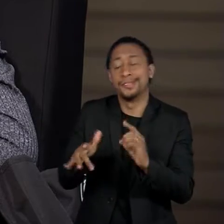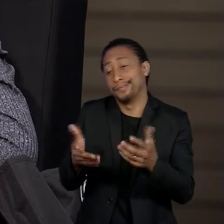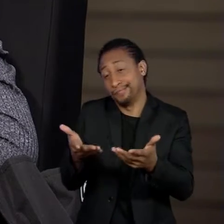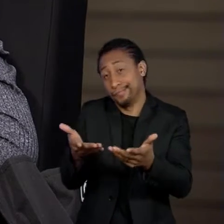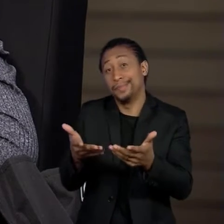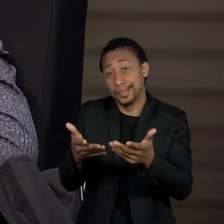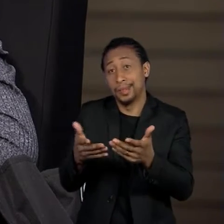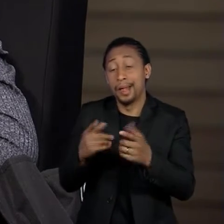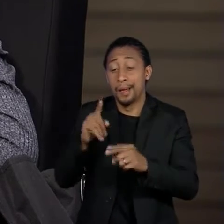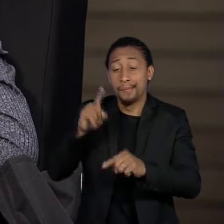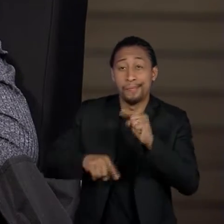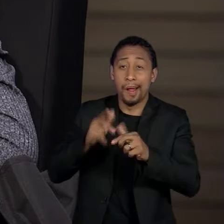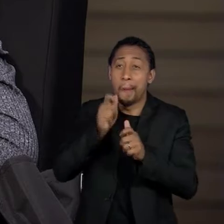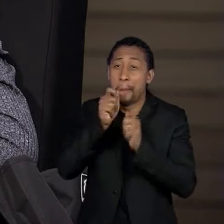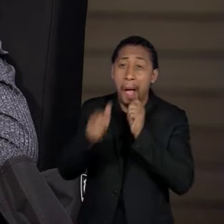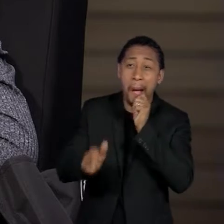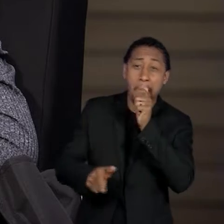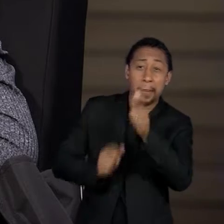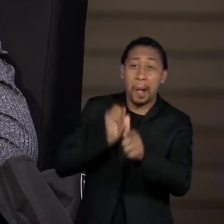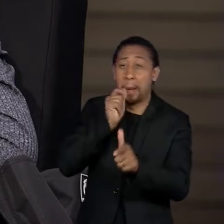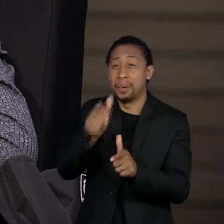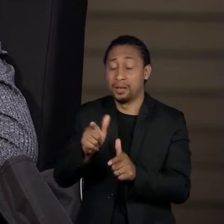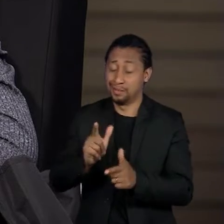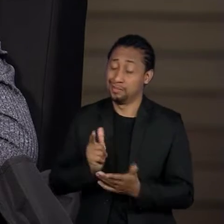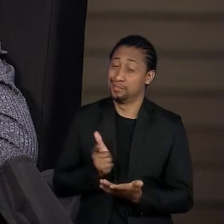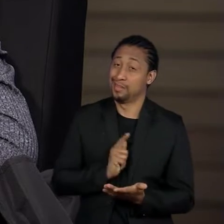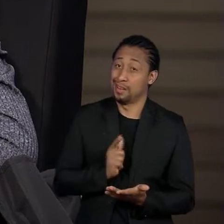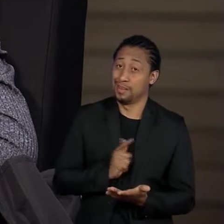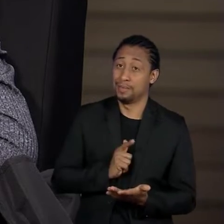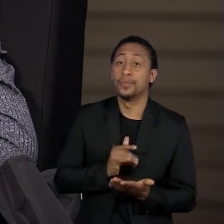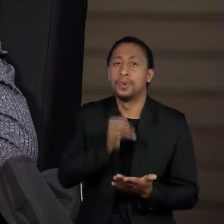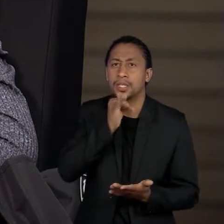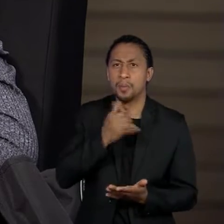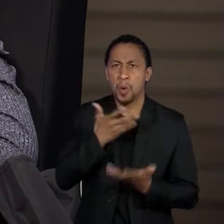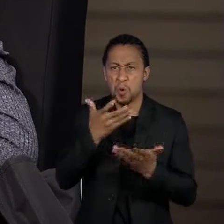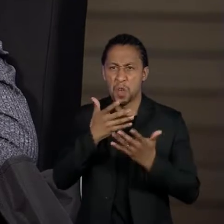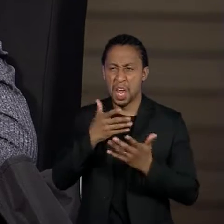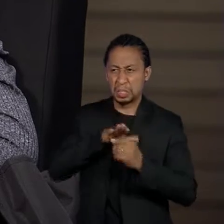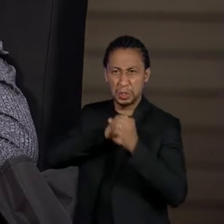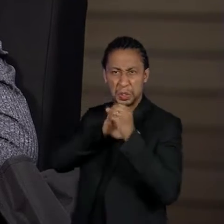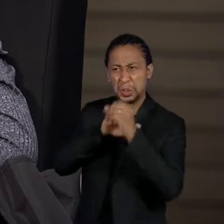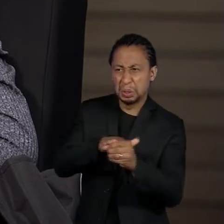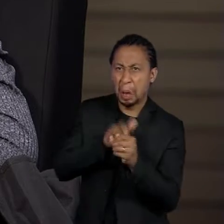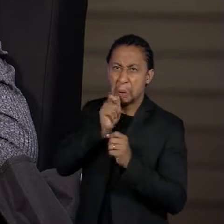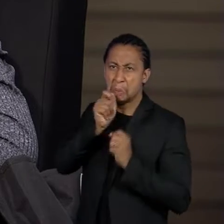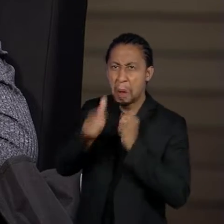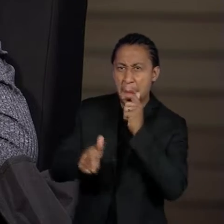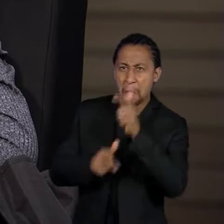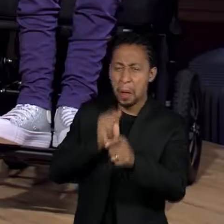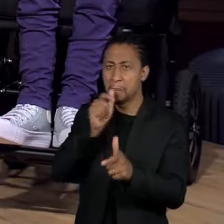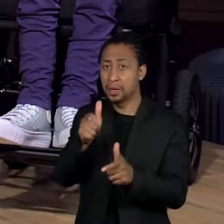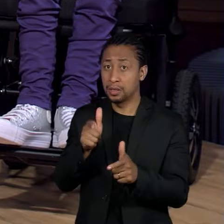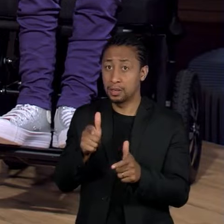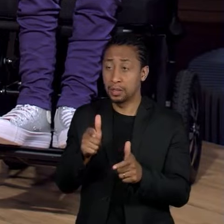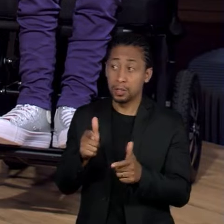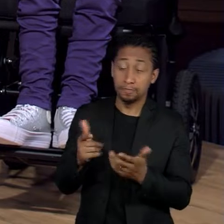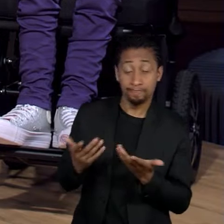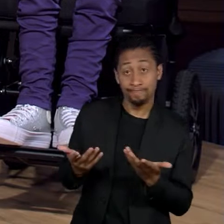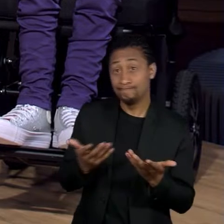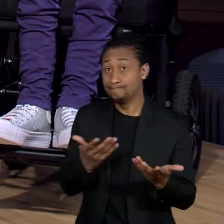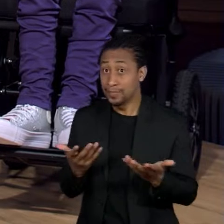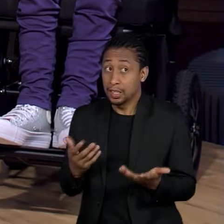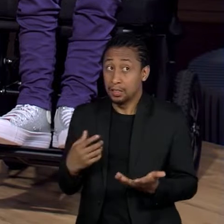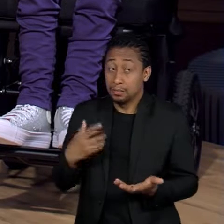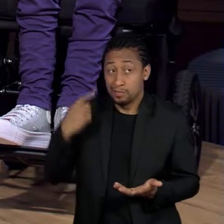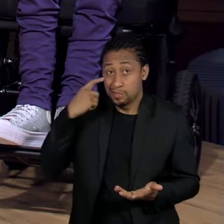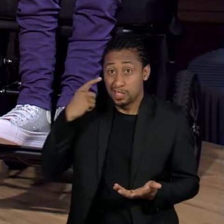basicamente todos os xingamentos. Eu acho que quando eu quero xingar alguém, a única palavra que eu me sinto, entre aspas,